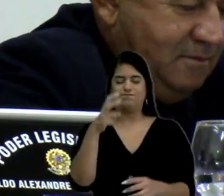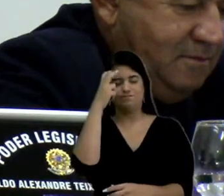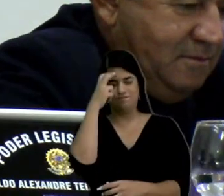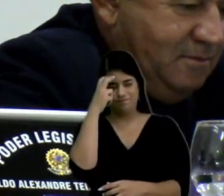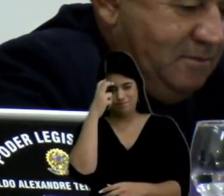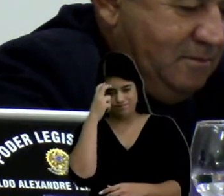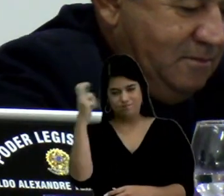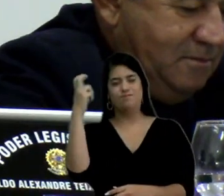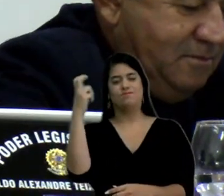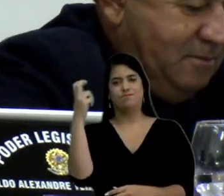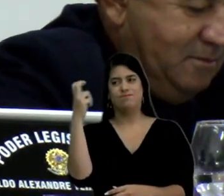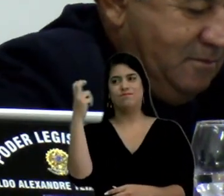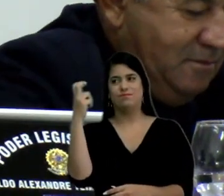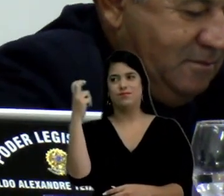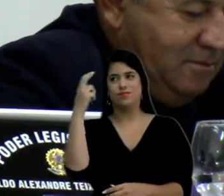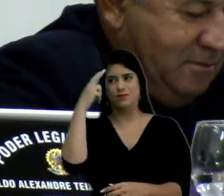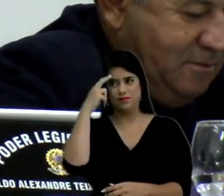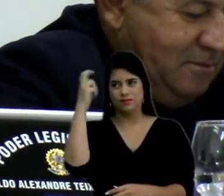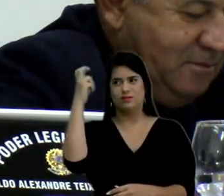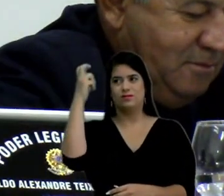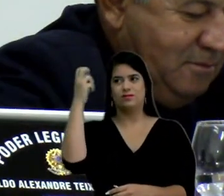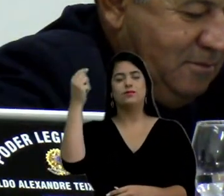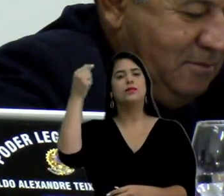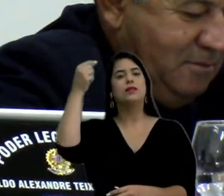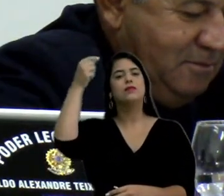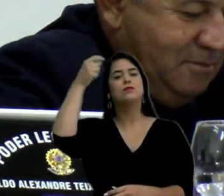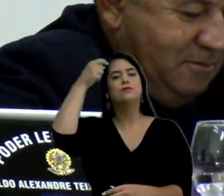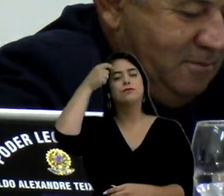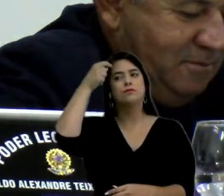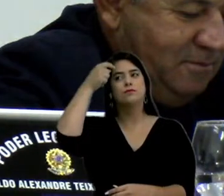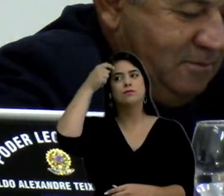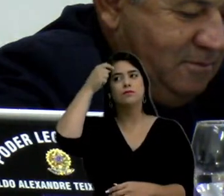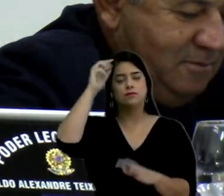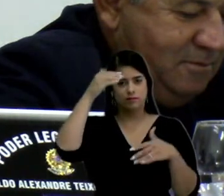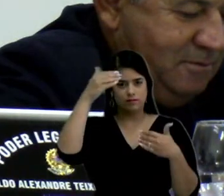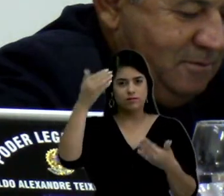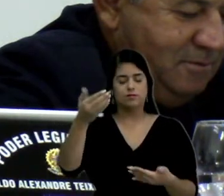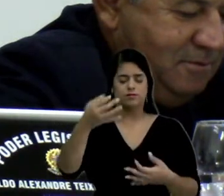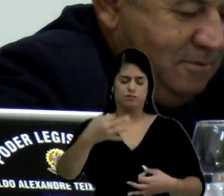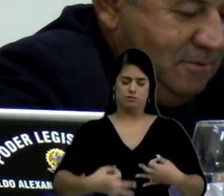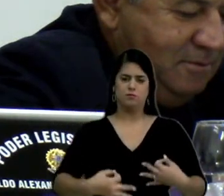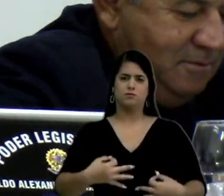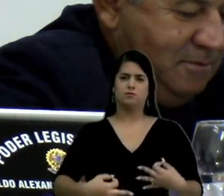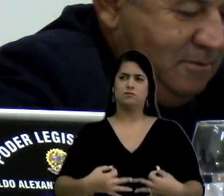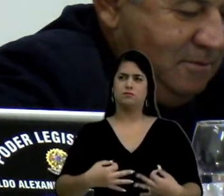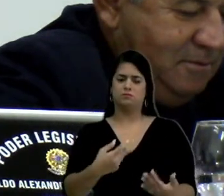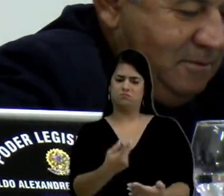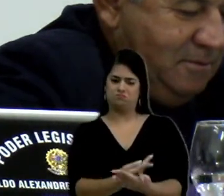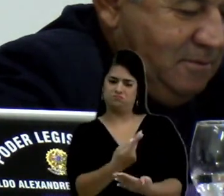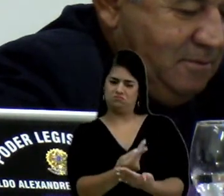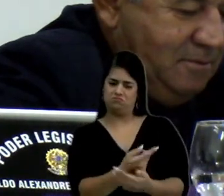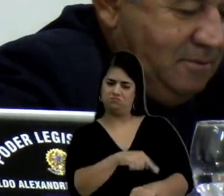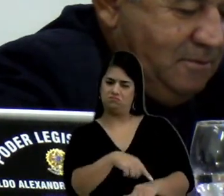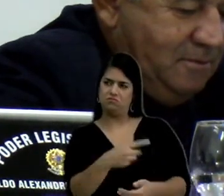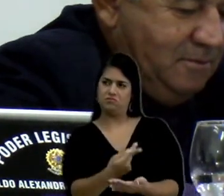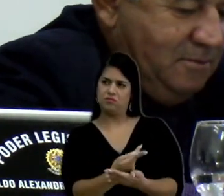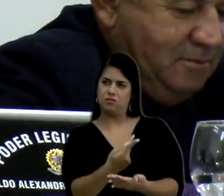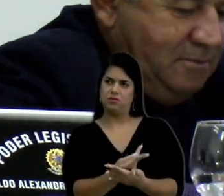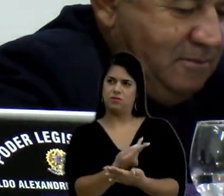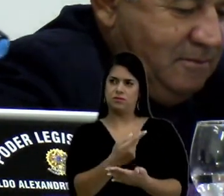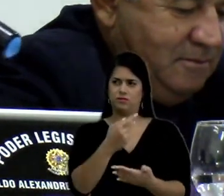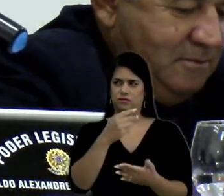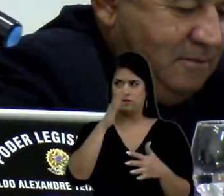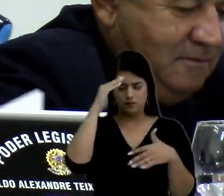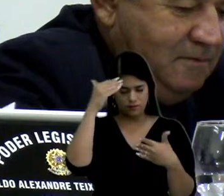voto de aplaus é para Deus dar sabedoria e consciência a vossa excelência para julgar os errados n horas errad e os e vossa